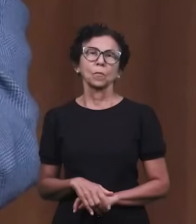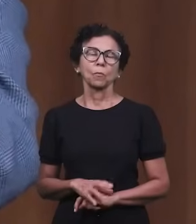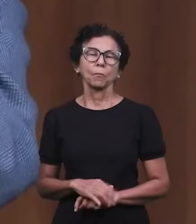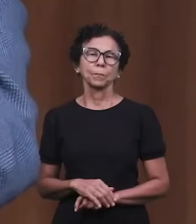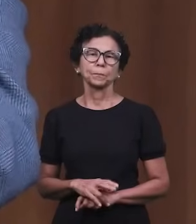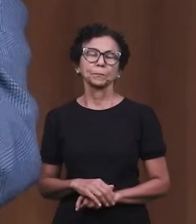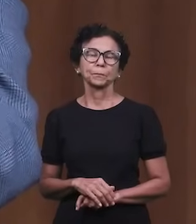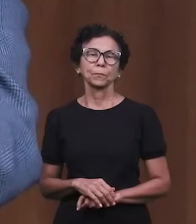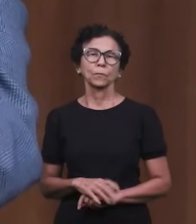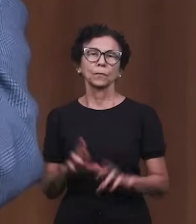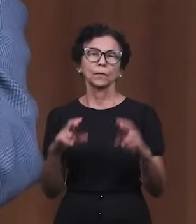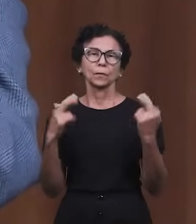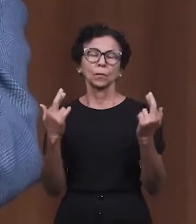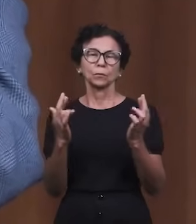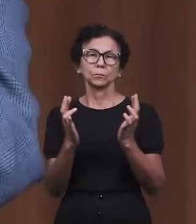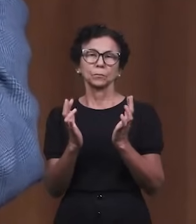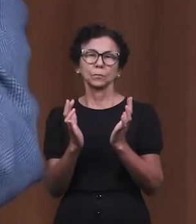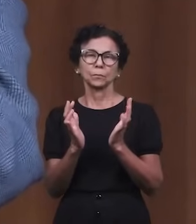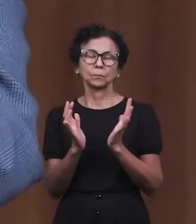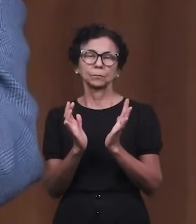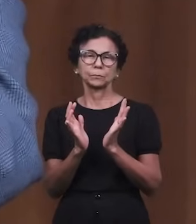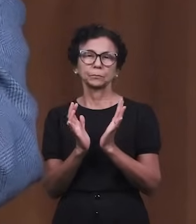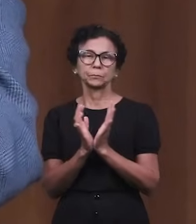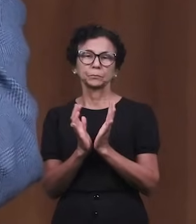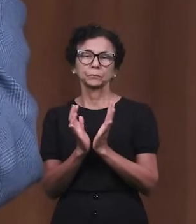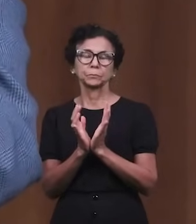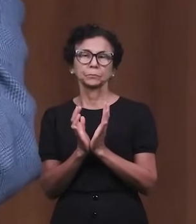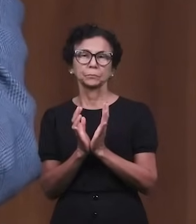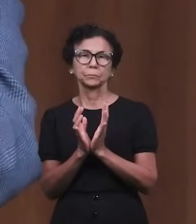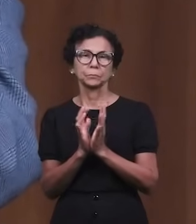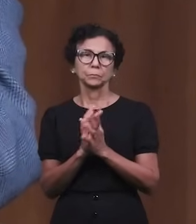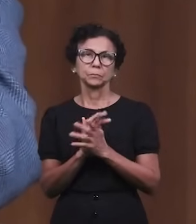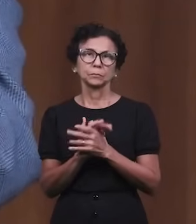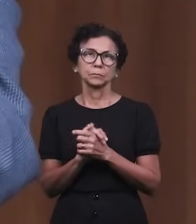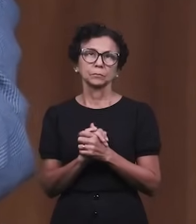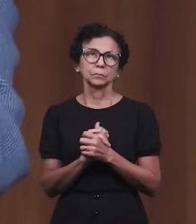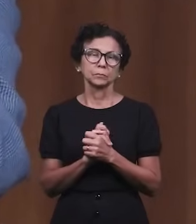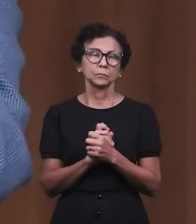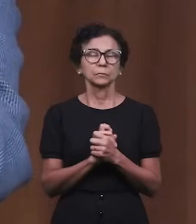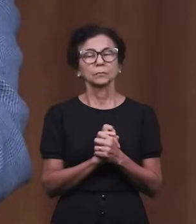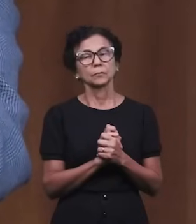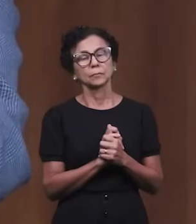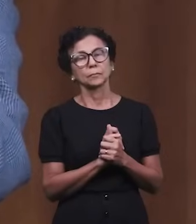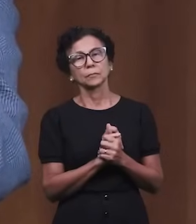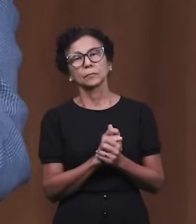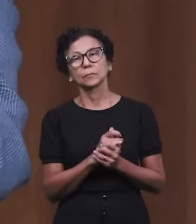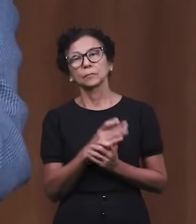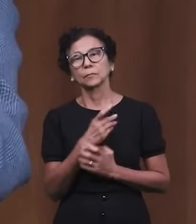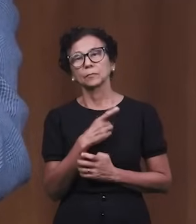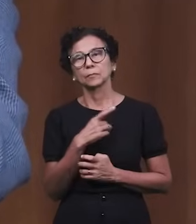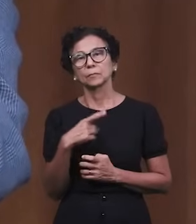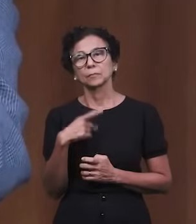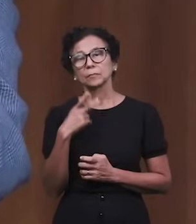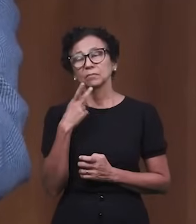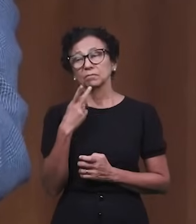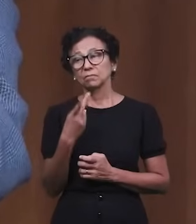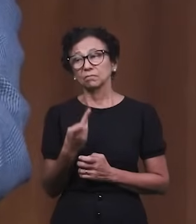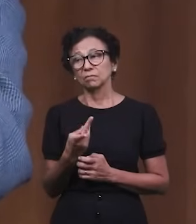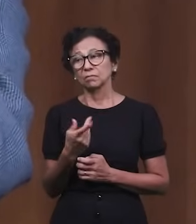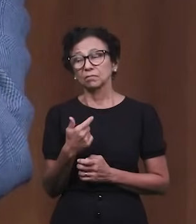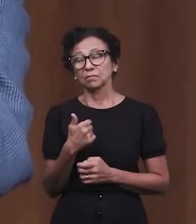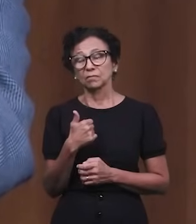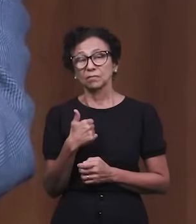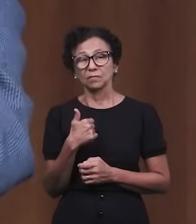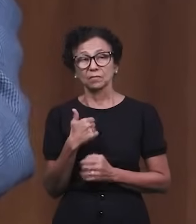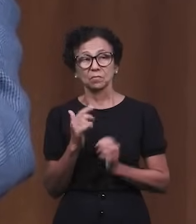segundo bloco aqui, mas aí ele diz, não, mas o meu grupo é muito pobre em dons. O